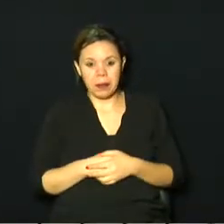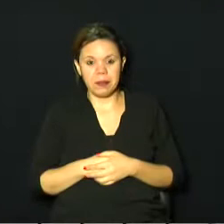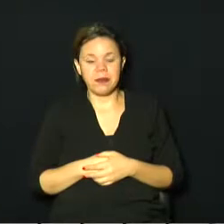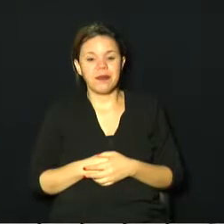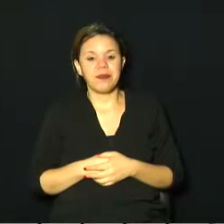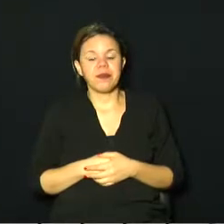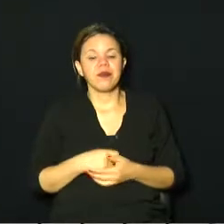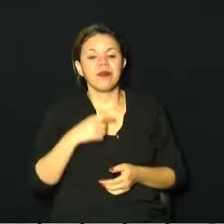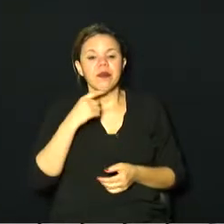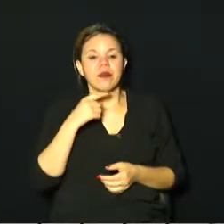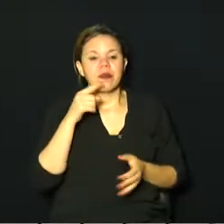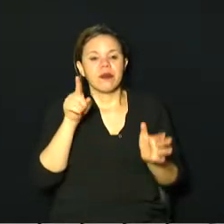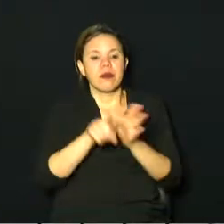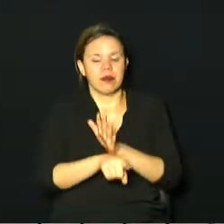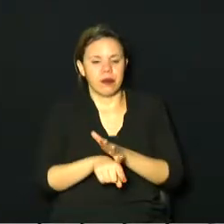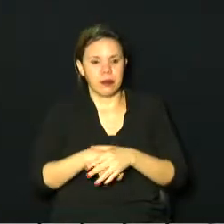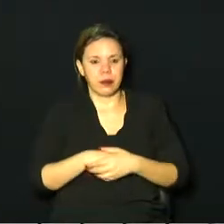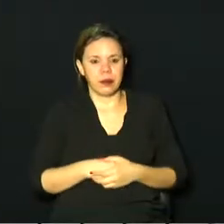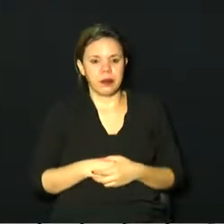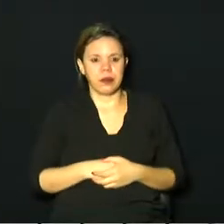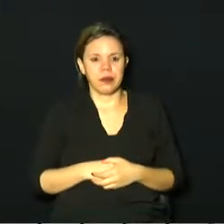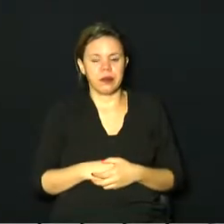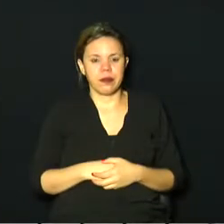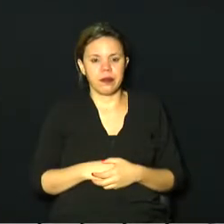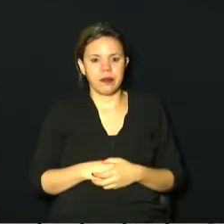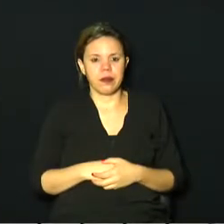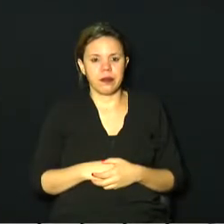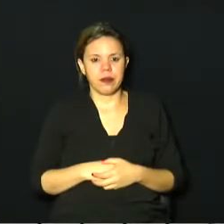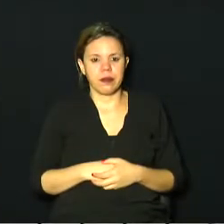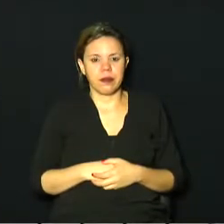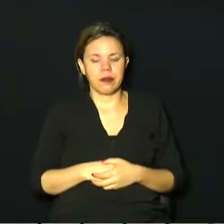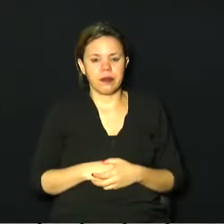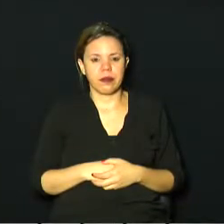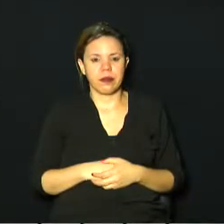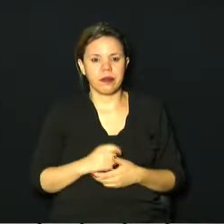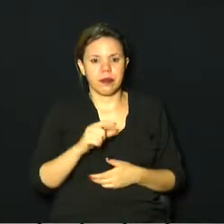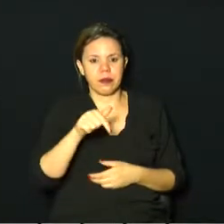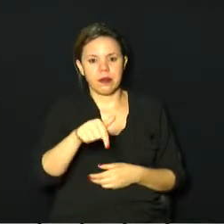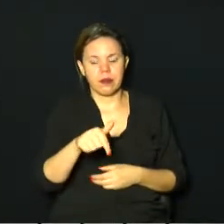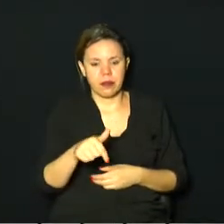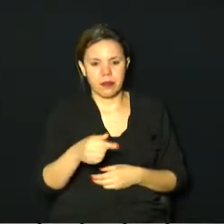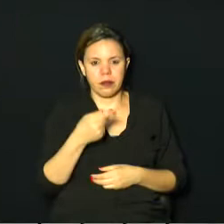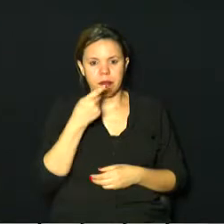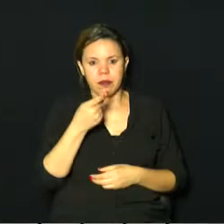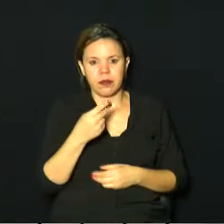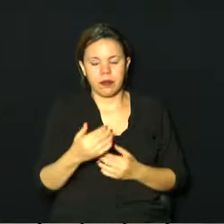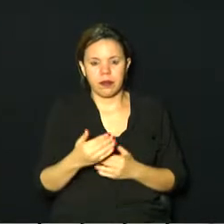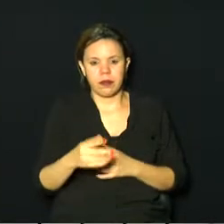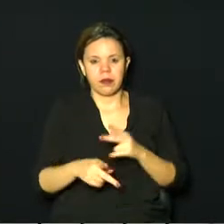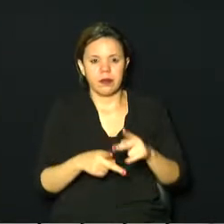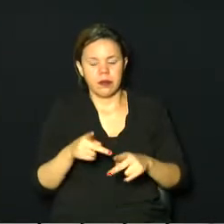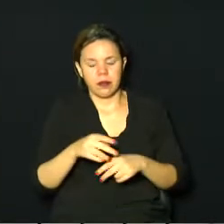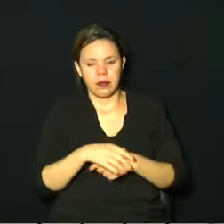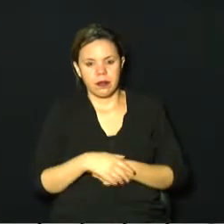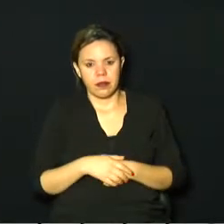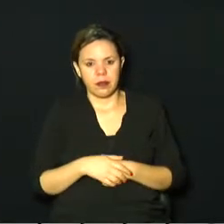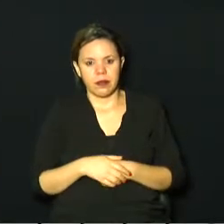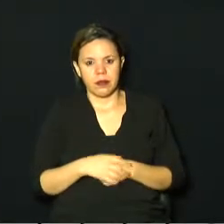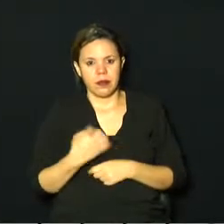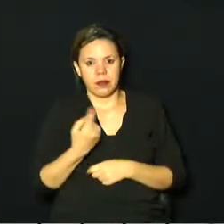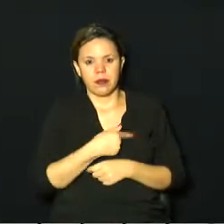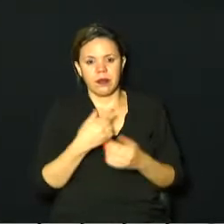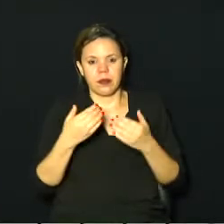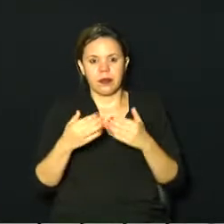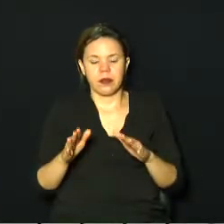levantar algumas questões, mas depois da fala dos próximos oradores, a gente abre para